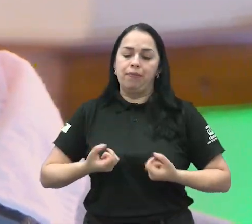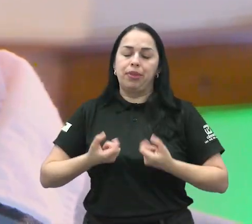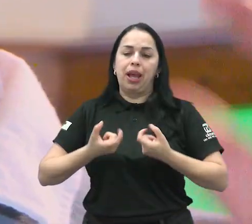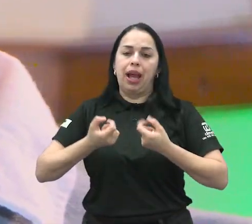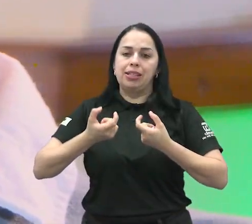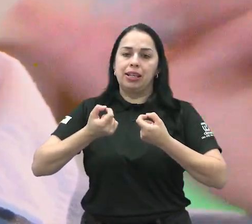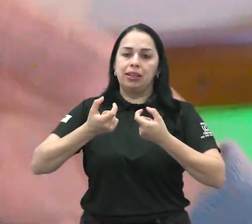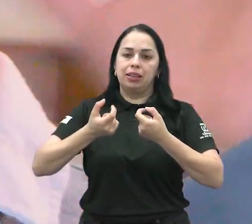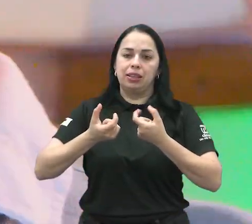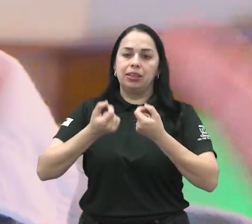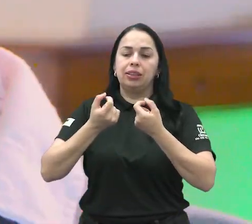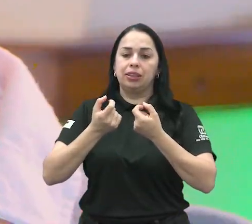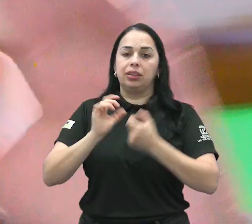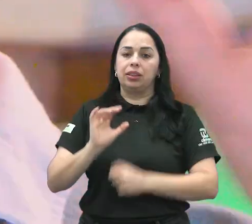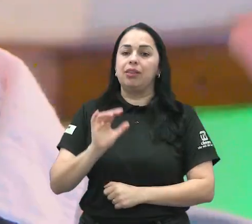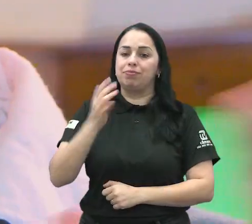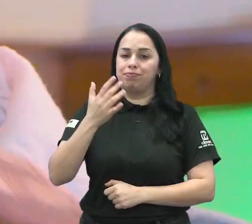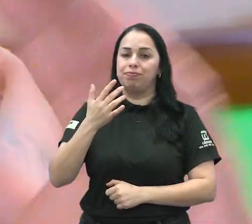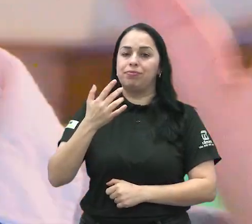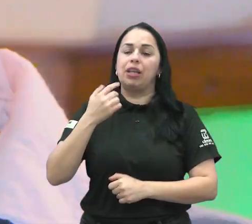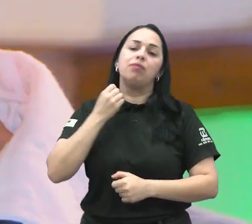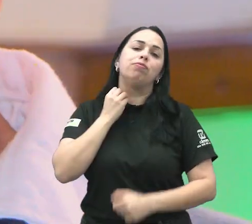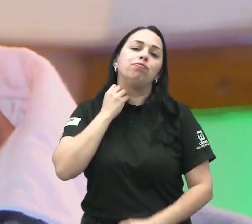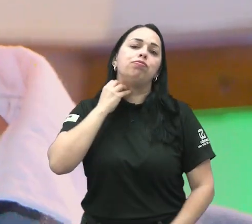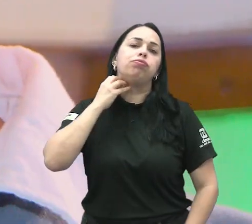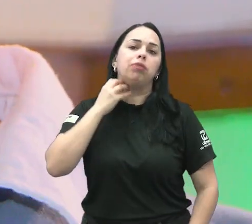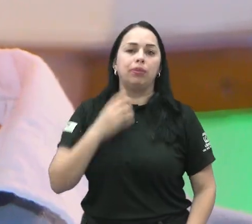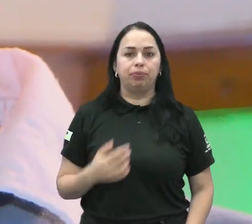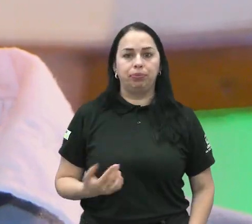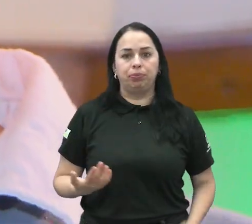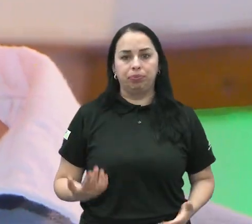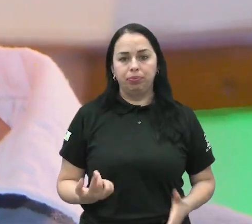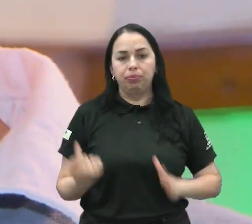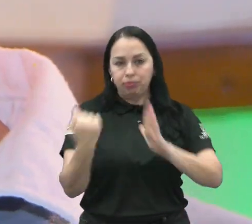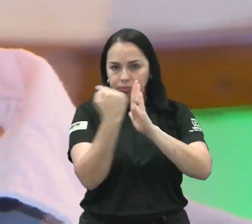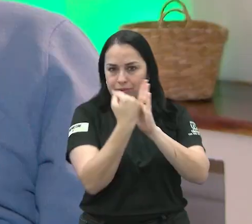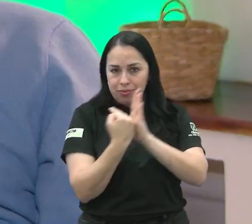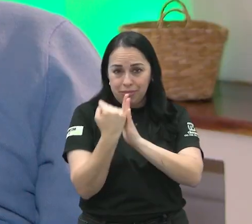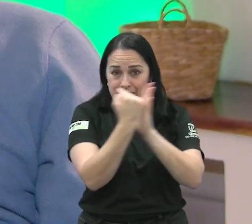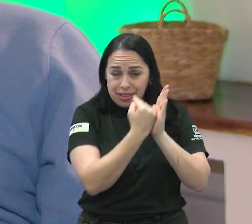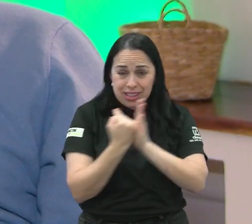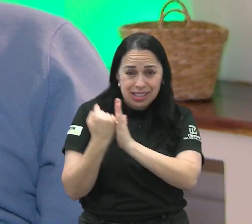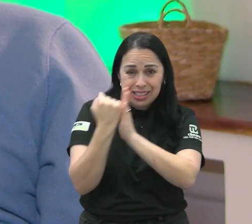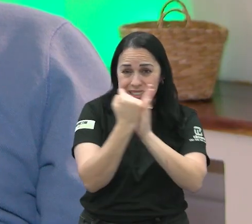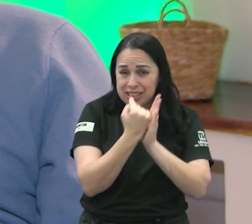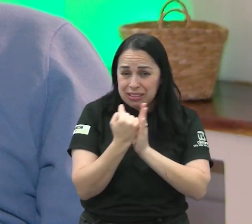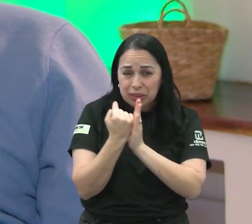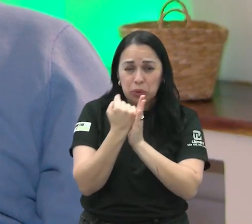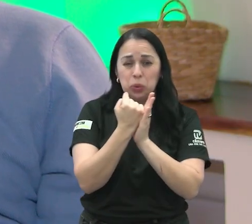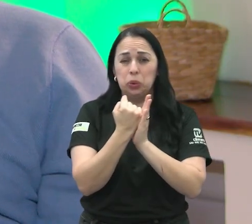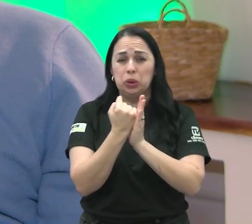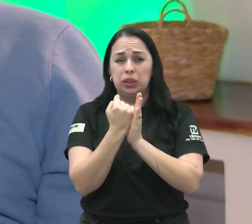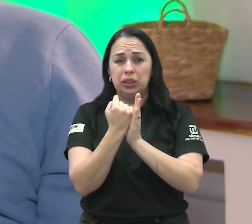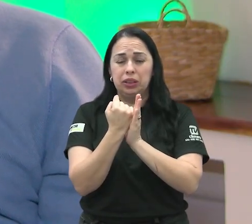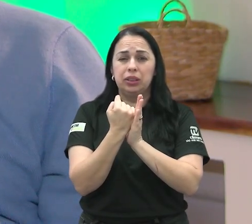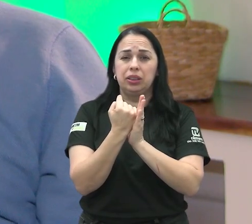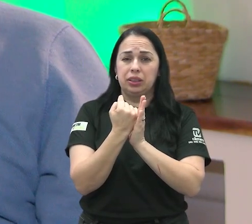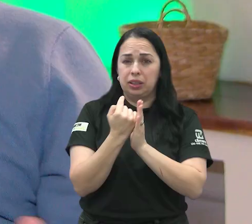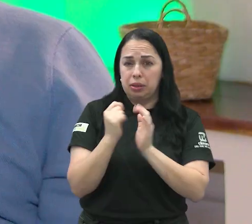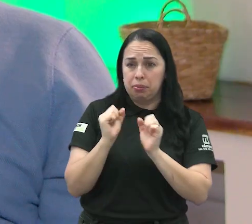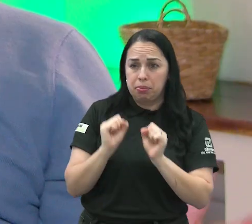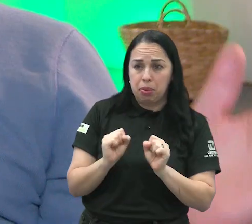o diagnóstico, linfoma, um tipo de câncer que atinge o sistema linfático. Fizemos todos os tipos de